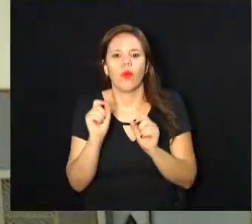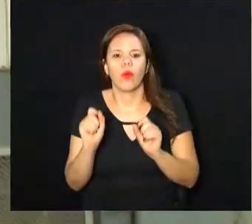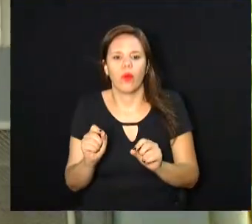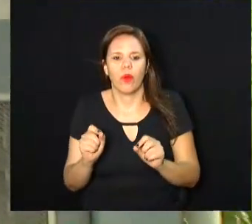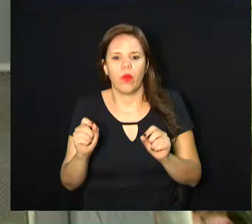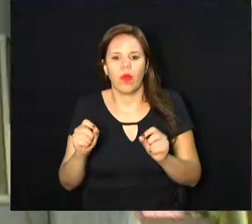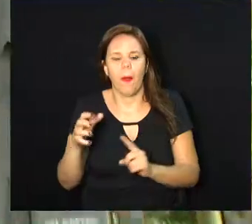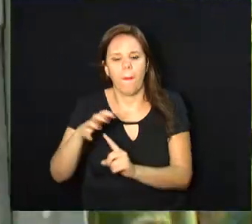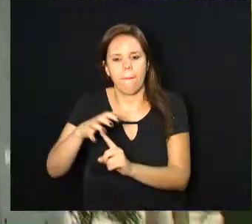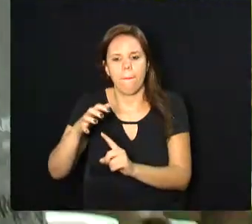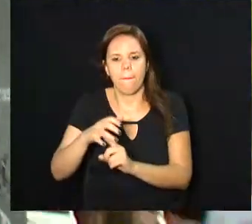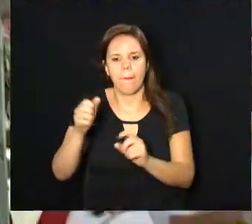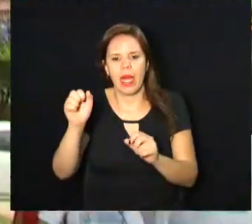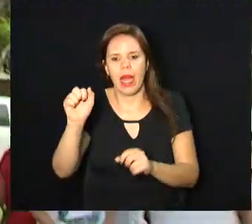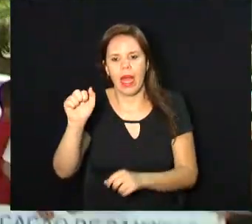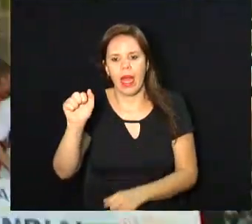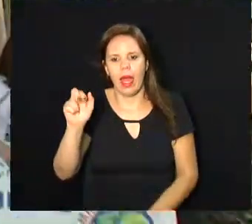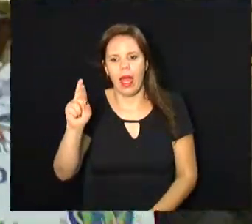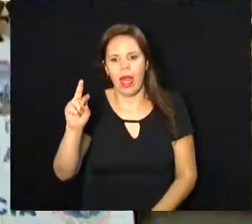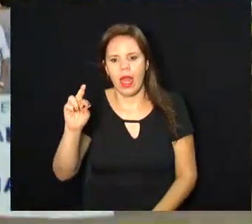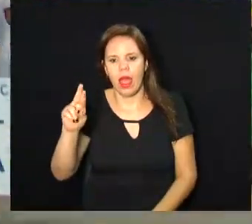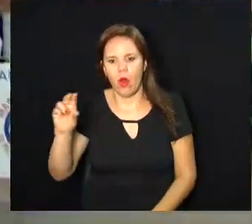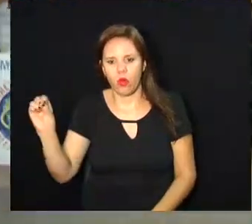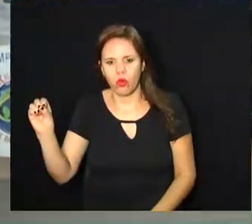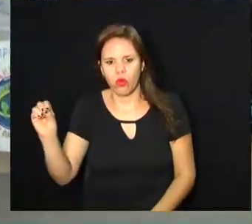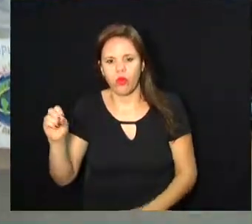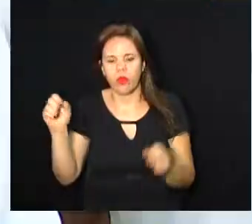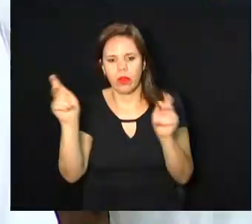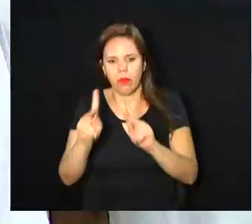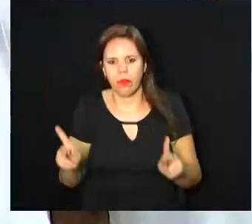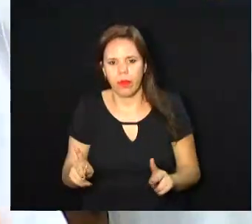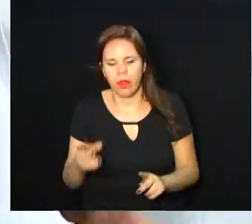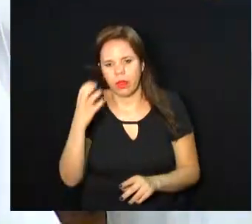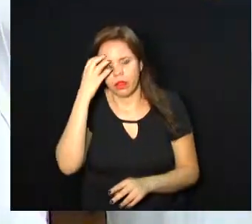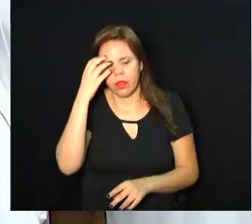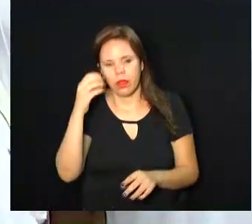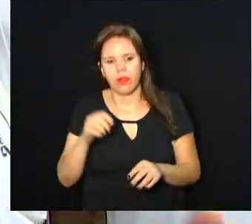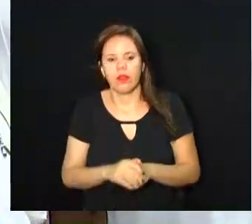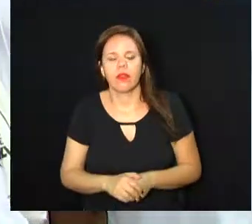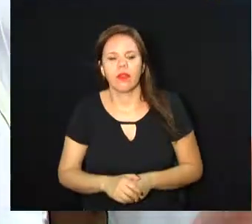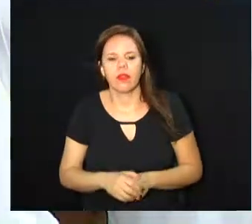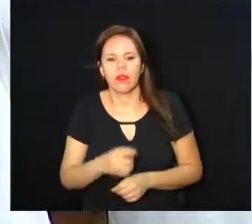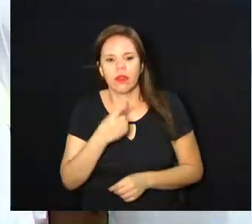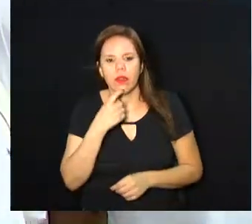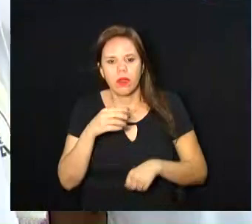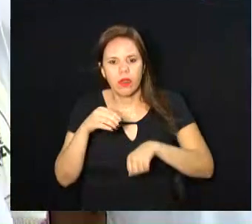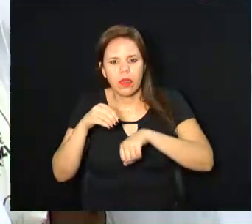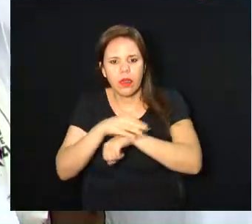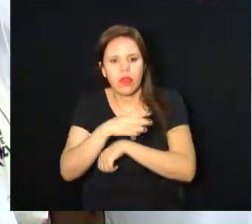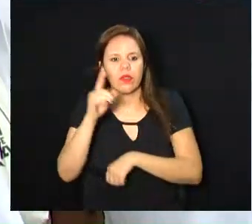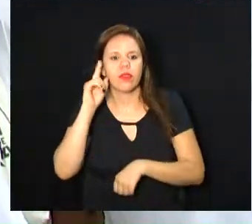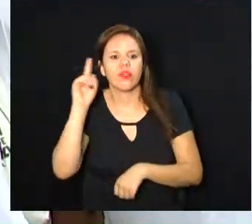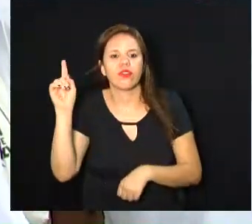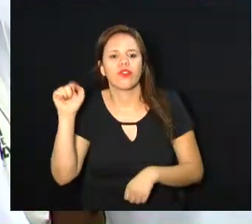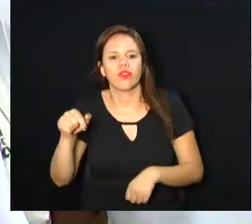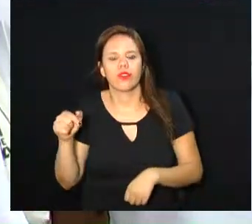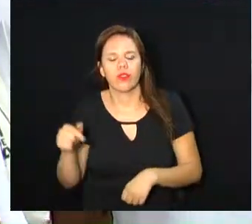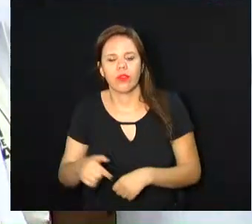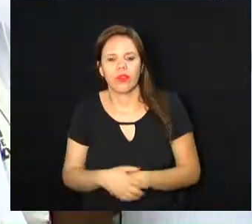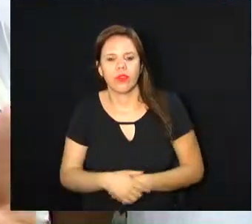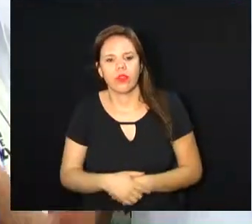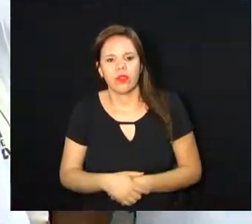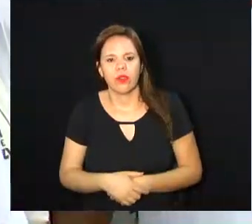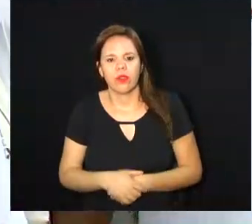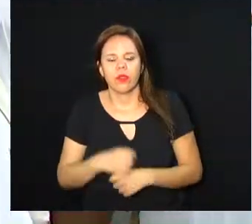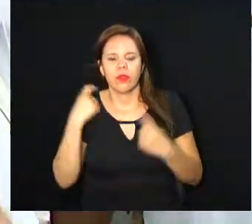a Praça Arautos da Paz, na Lagoa do Taquaral. E Campinas traz nessa data a